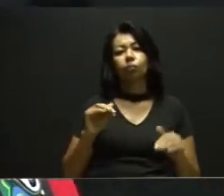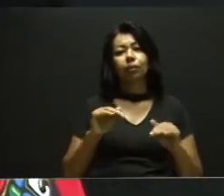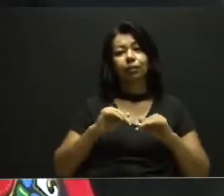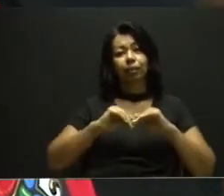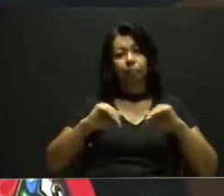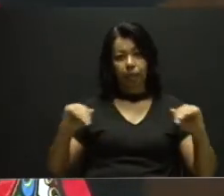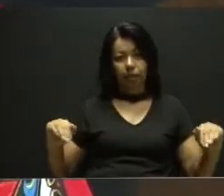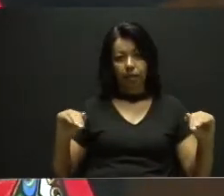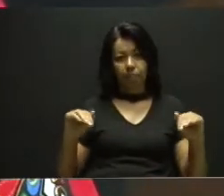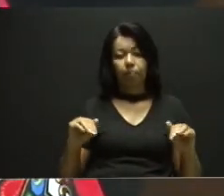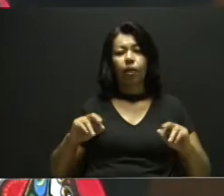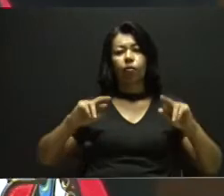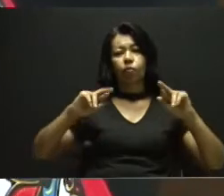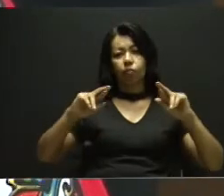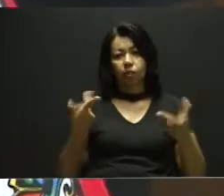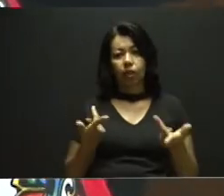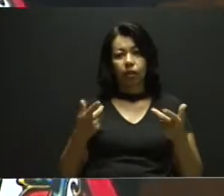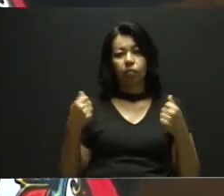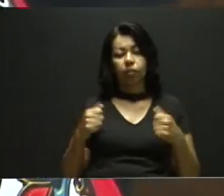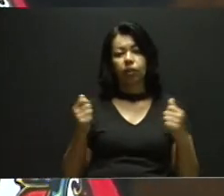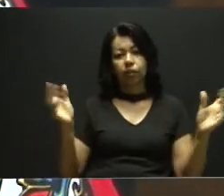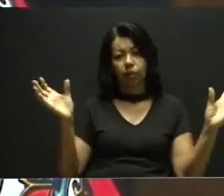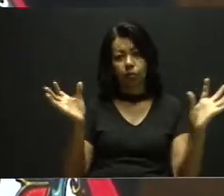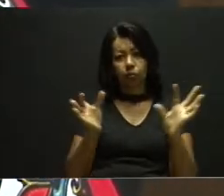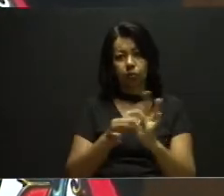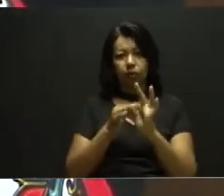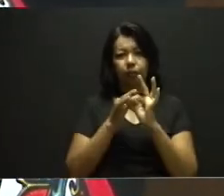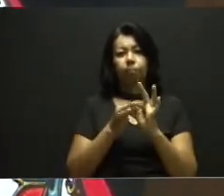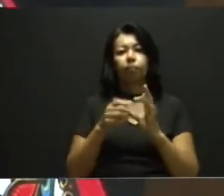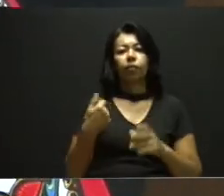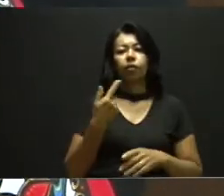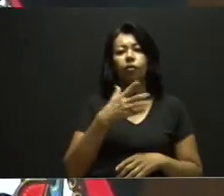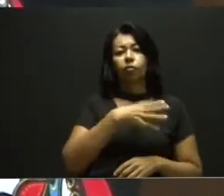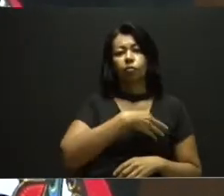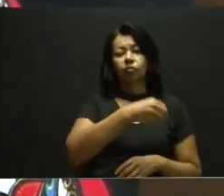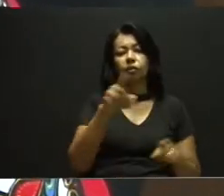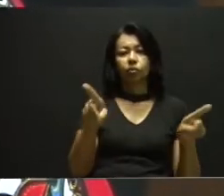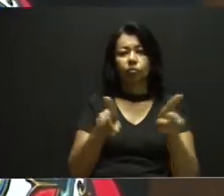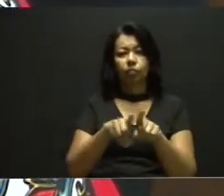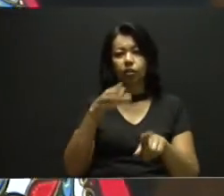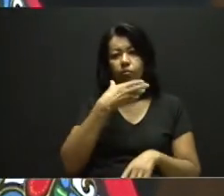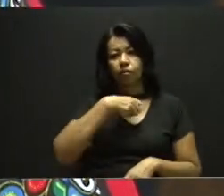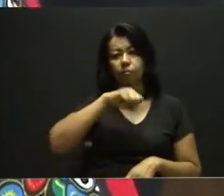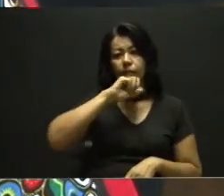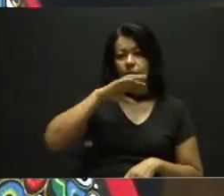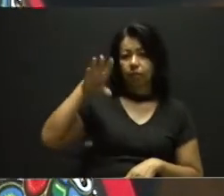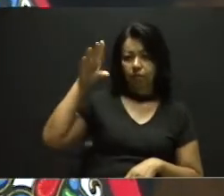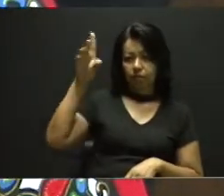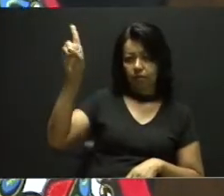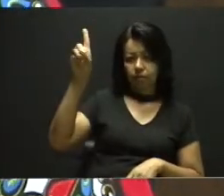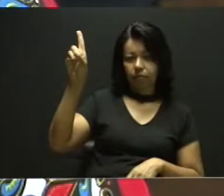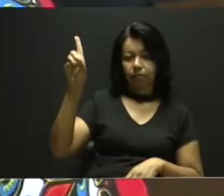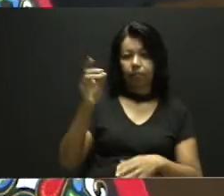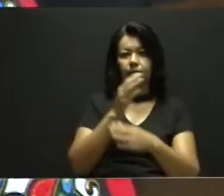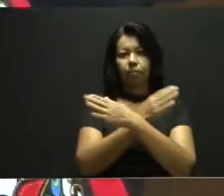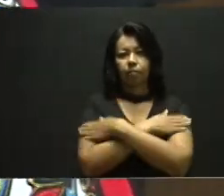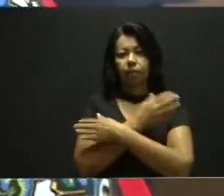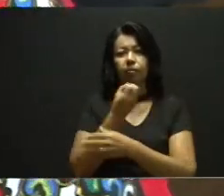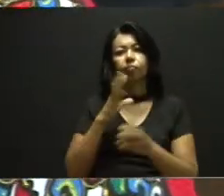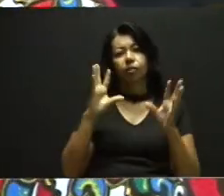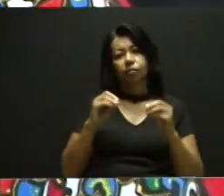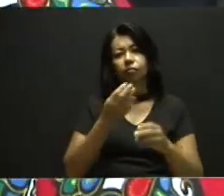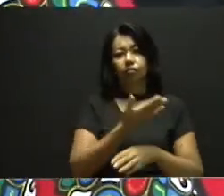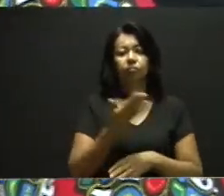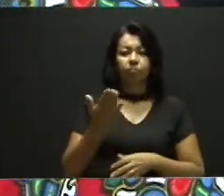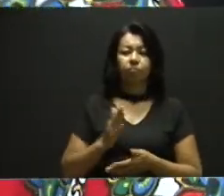muito pelo contrário ela tem que nos unir nós somos filhos do mesmo pai que é densa abraço à noite para mesmo por